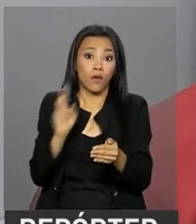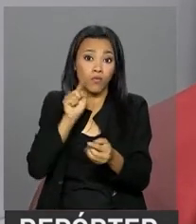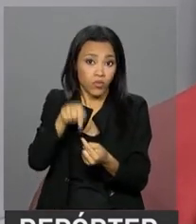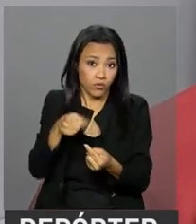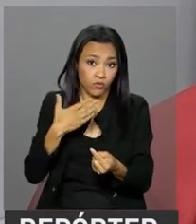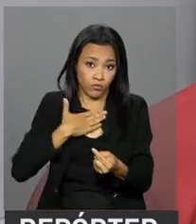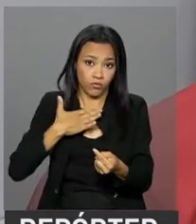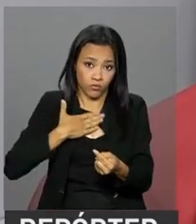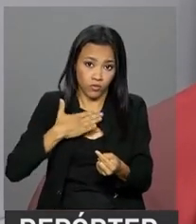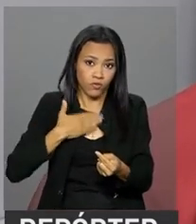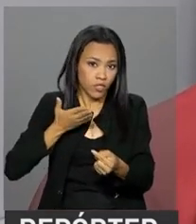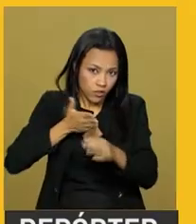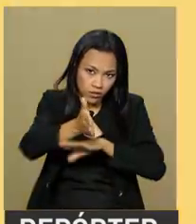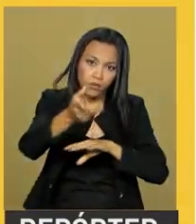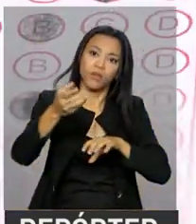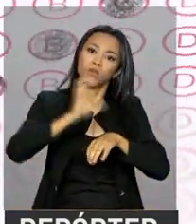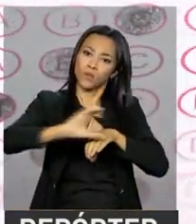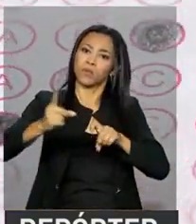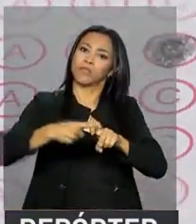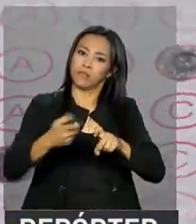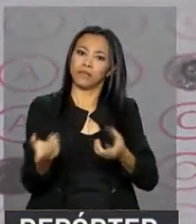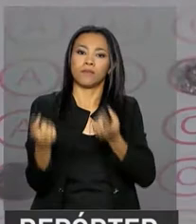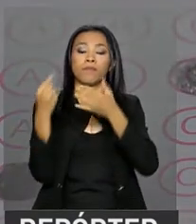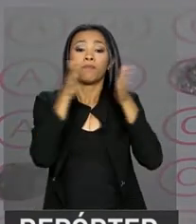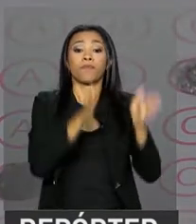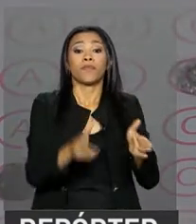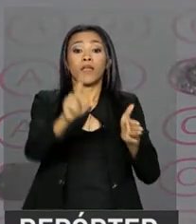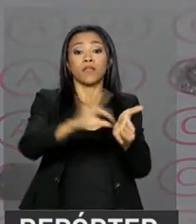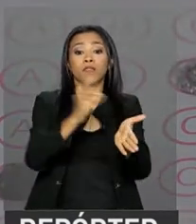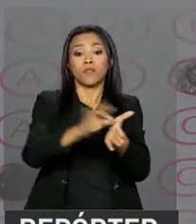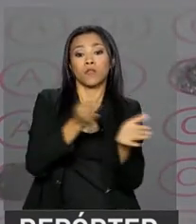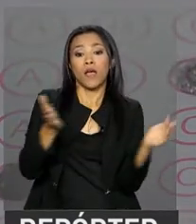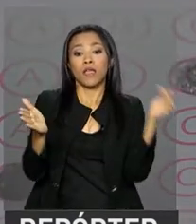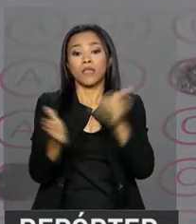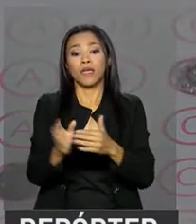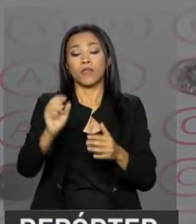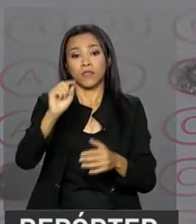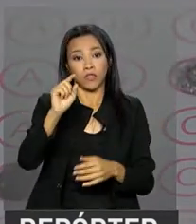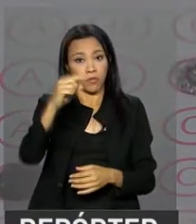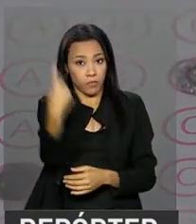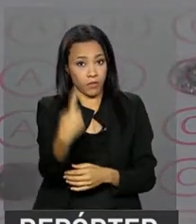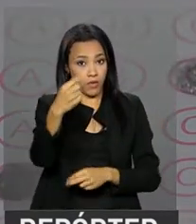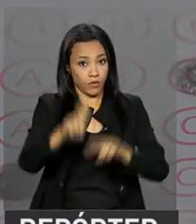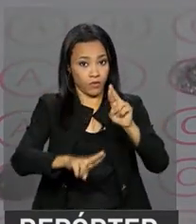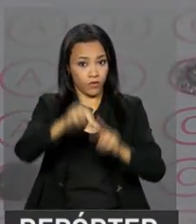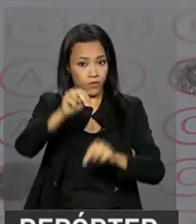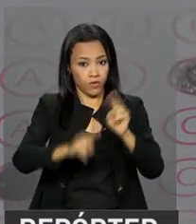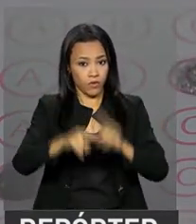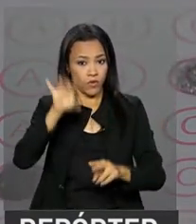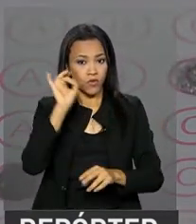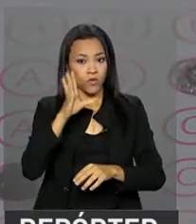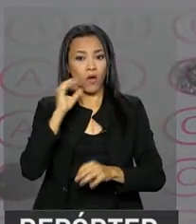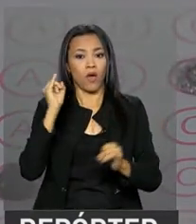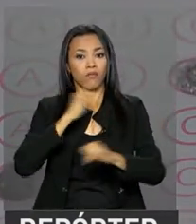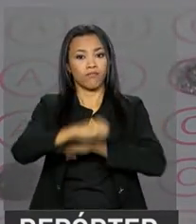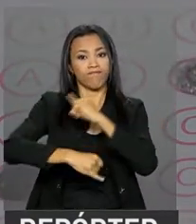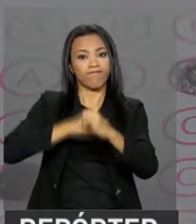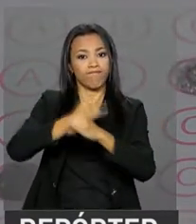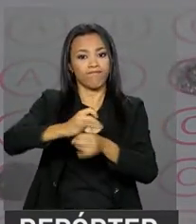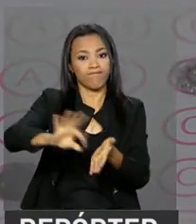objetivo, entrar em medicina. As inscrições do SISU vão até o dia 1º de junho e só podem ser feitas pela internet